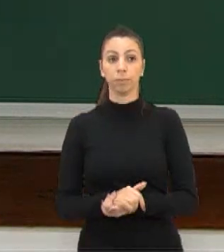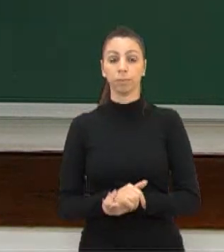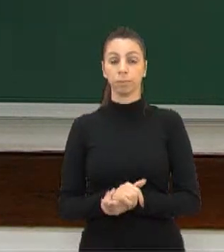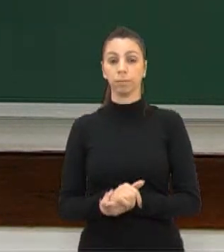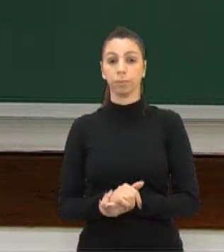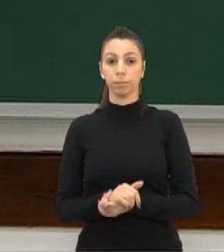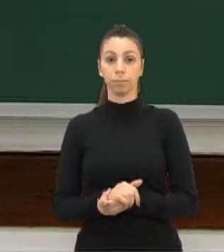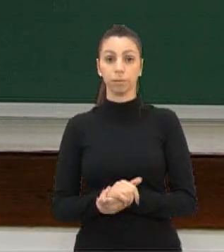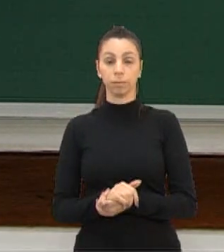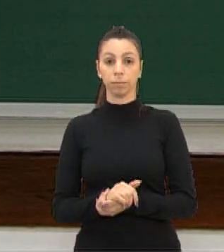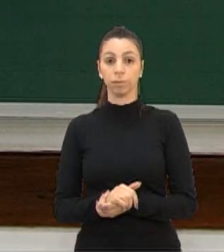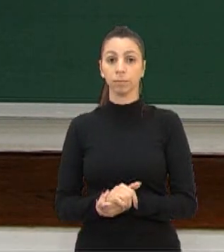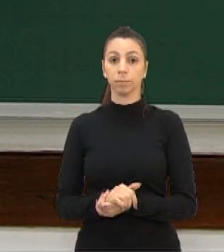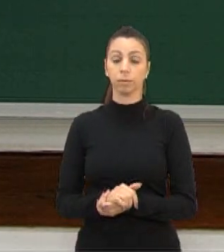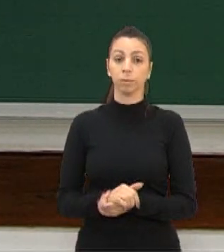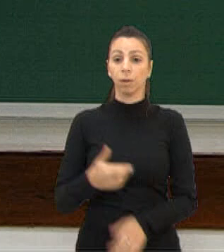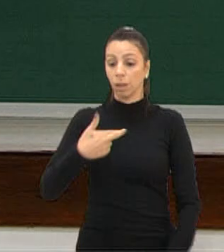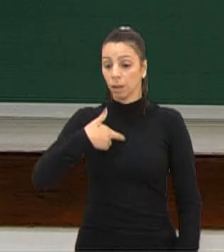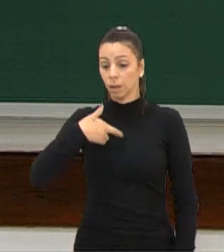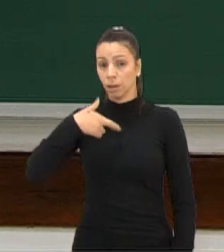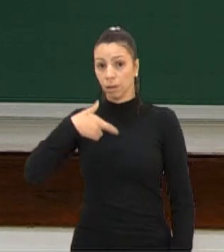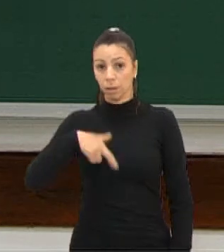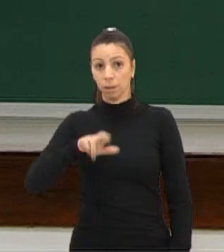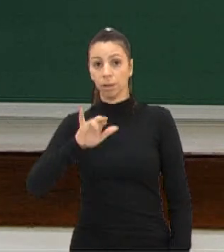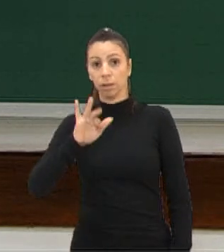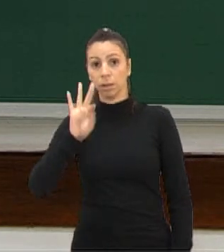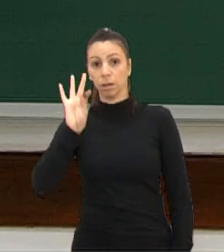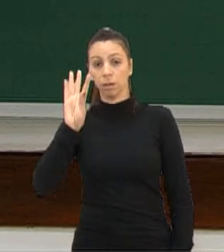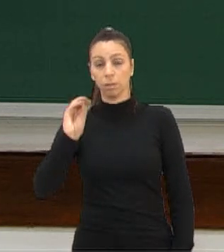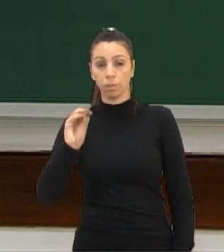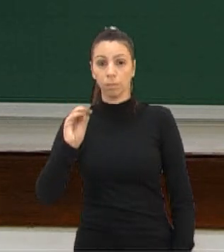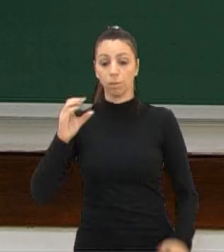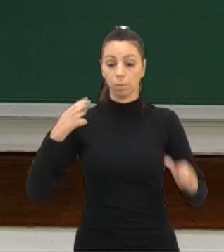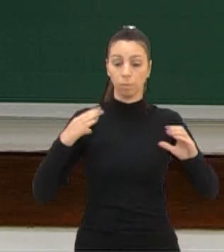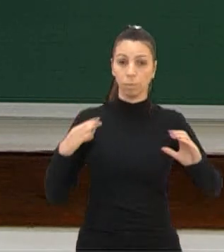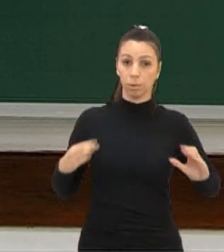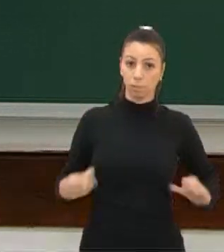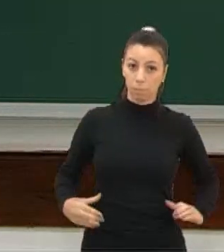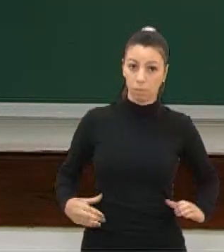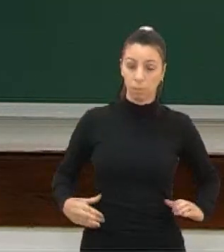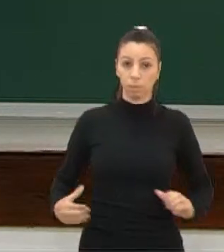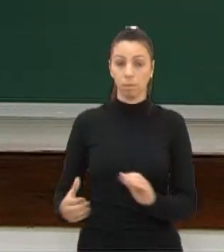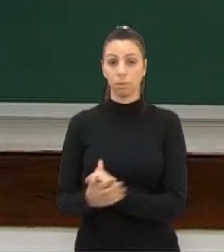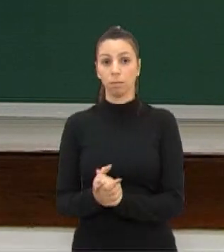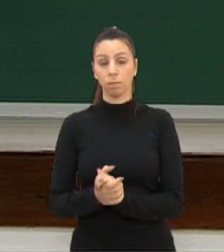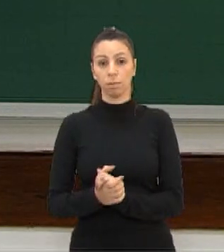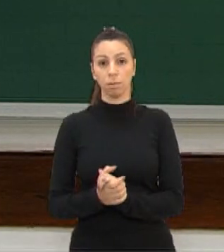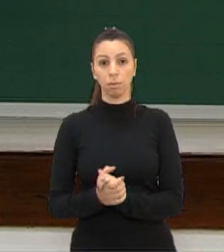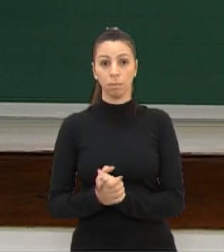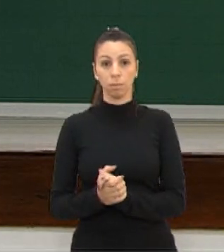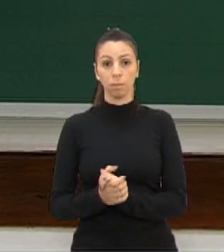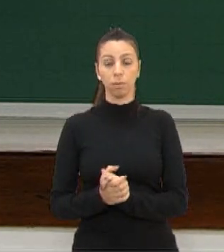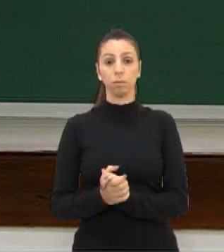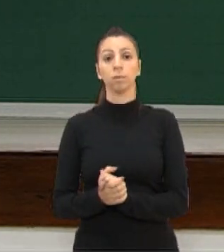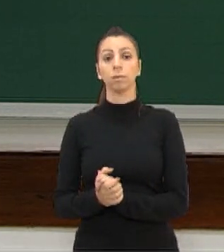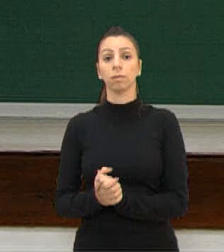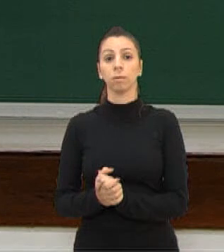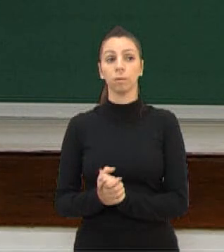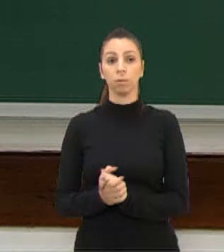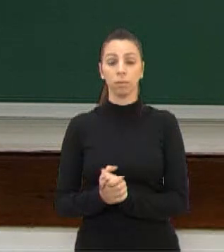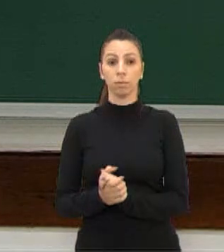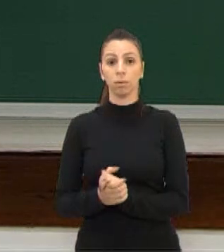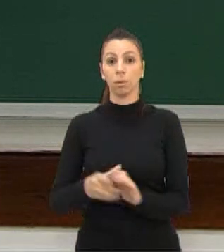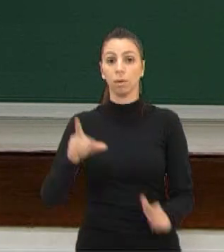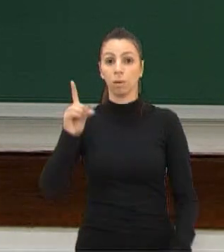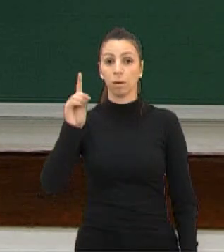complexo de ritos, de rituais, de comportamentos e principalmente uma palavrinha-chave chamado de